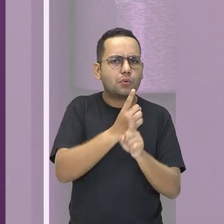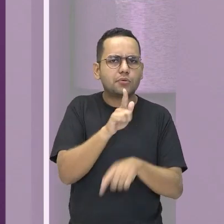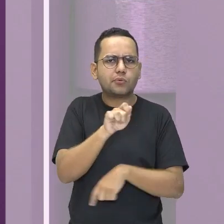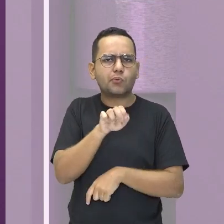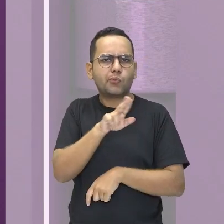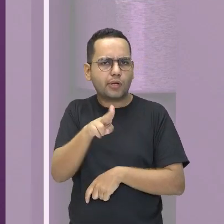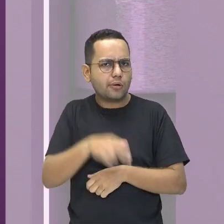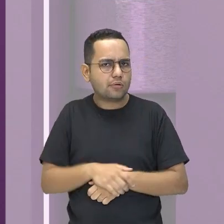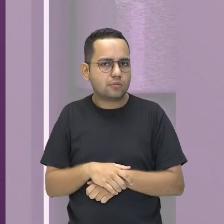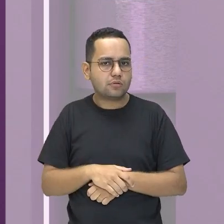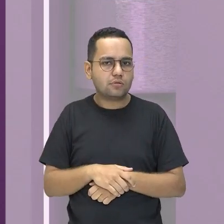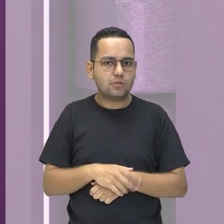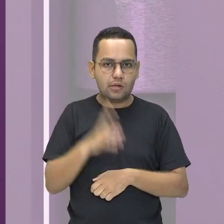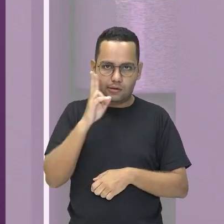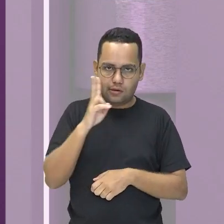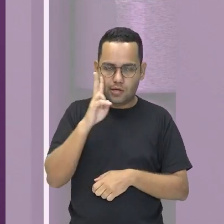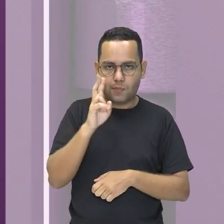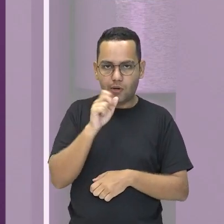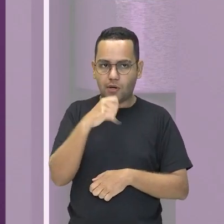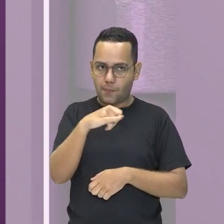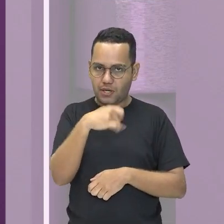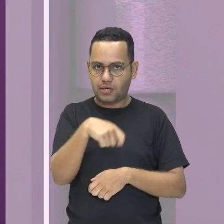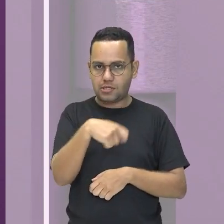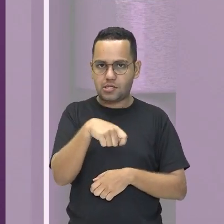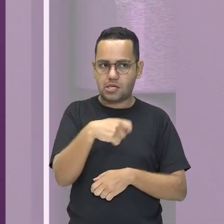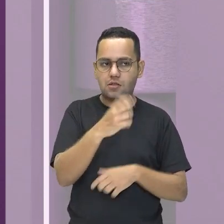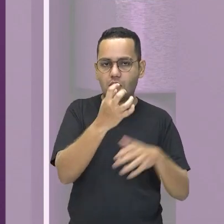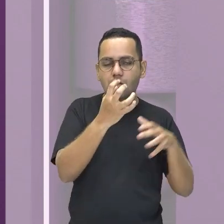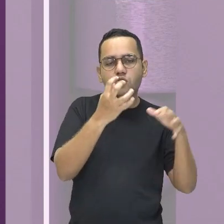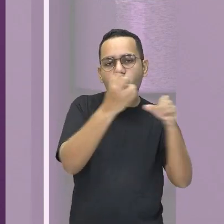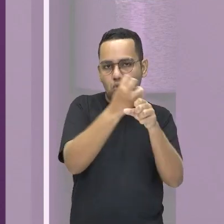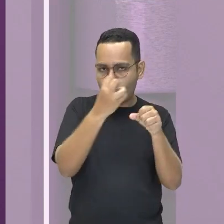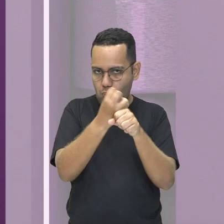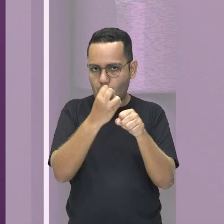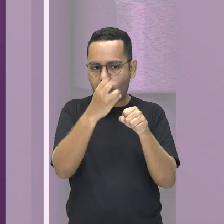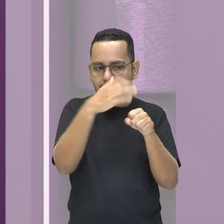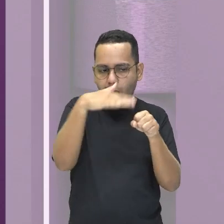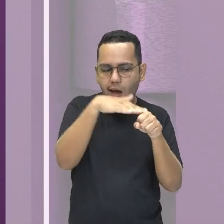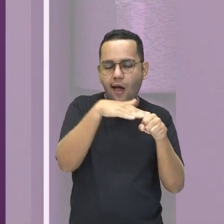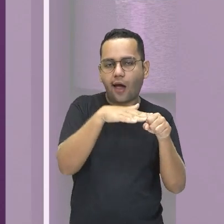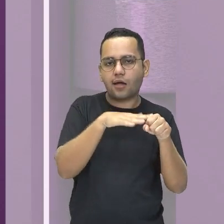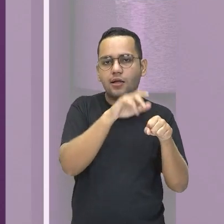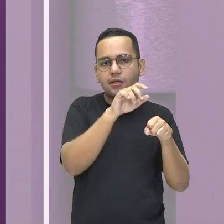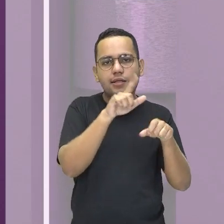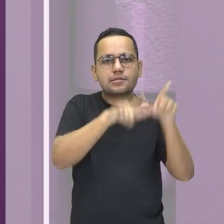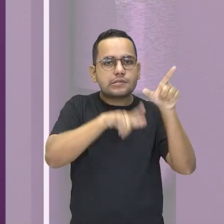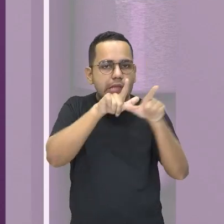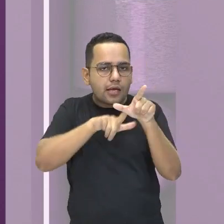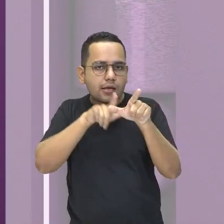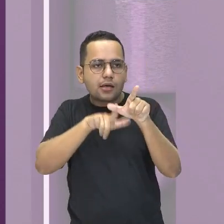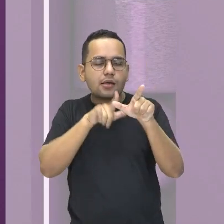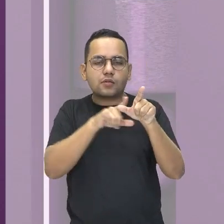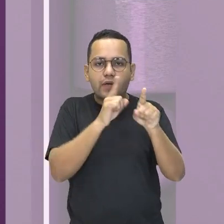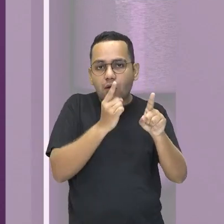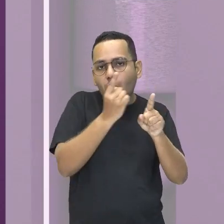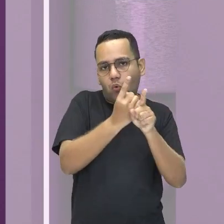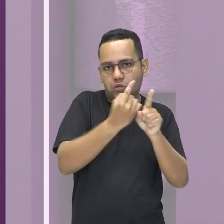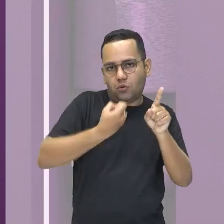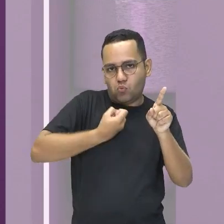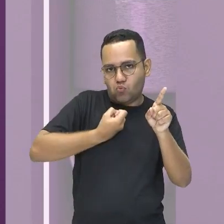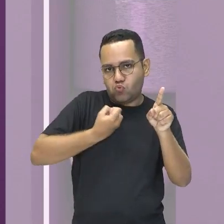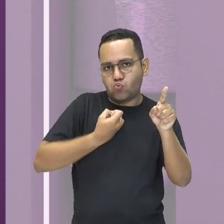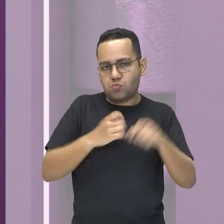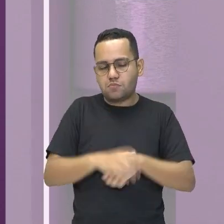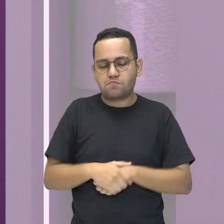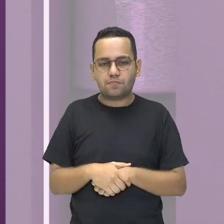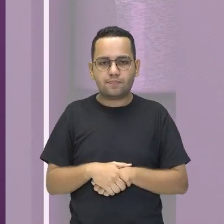gente somar os expoentes da nossa parte literal, ok? E aí a gente vai conseguir descobrir o grau do